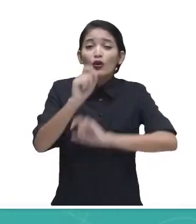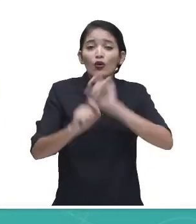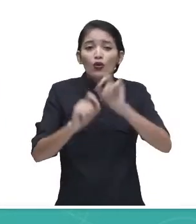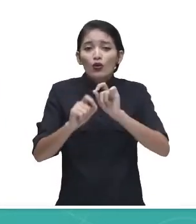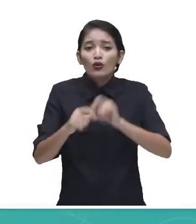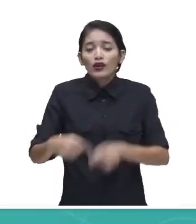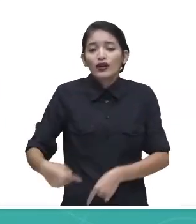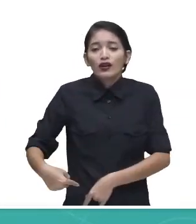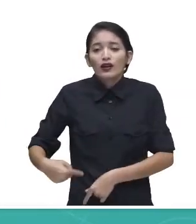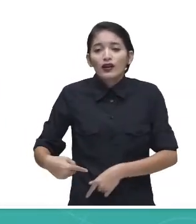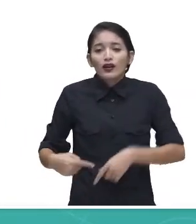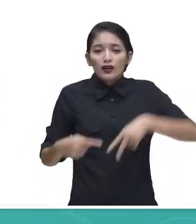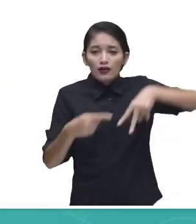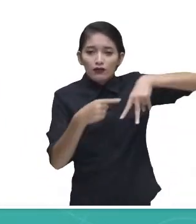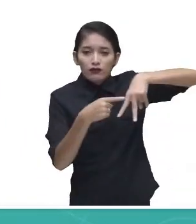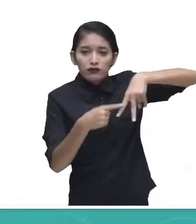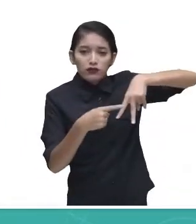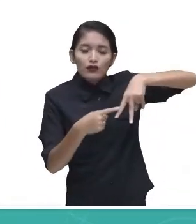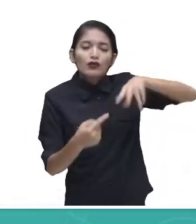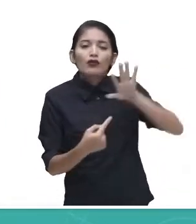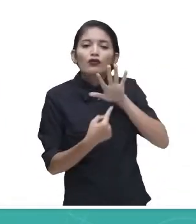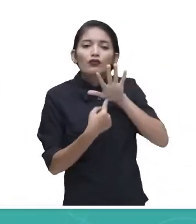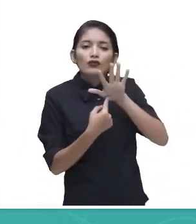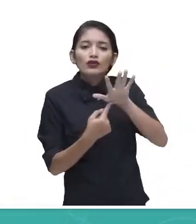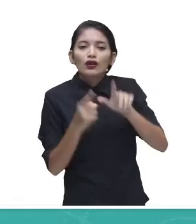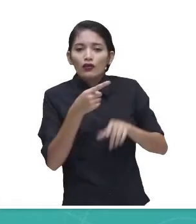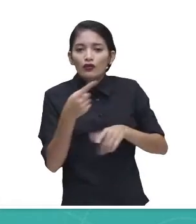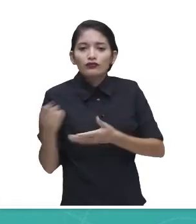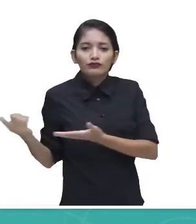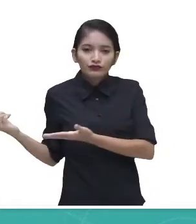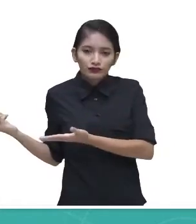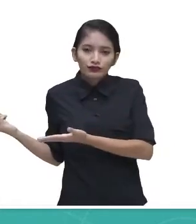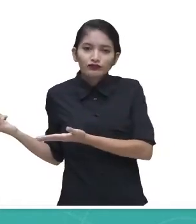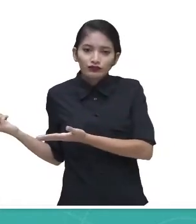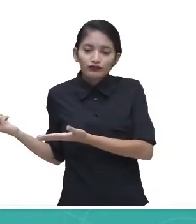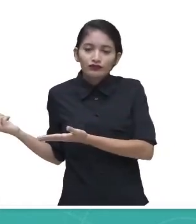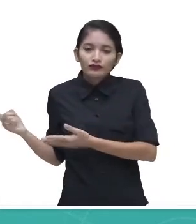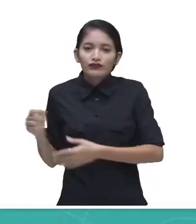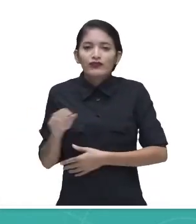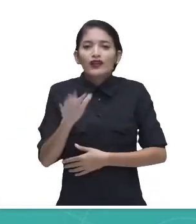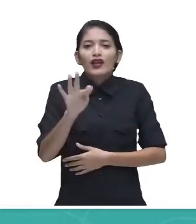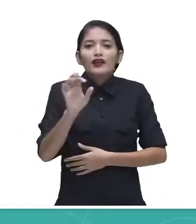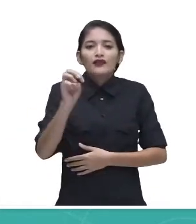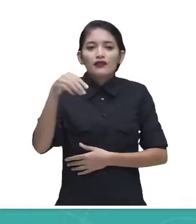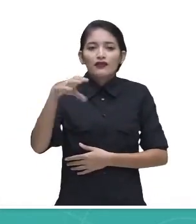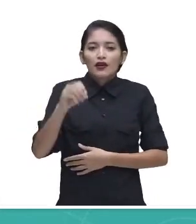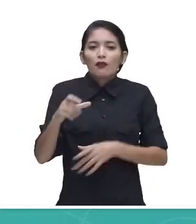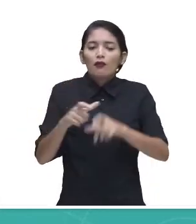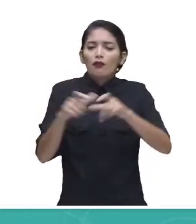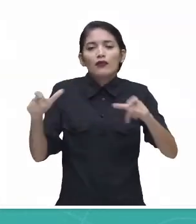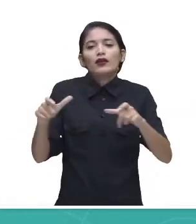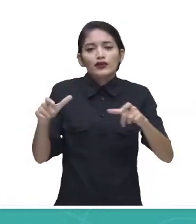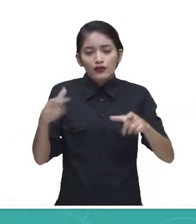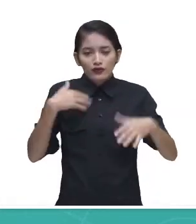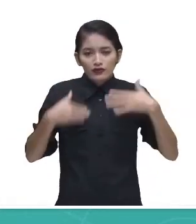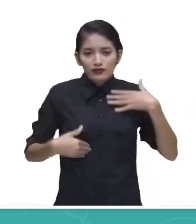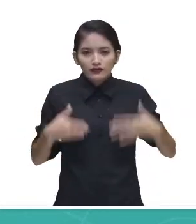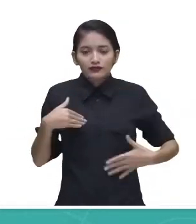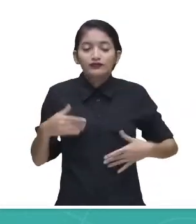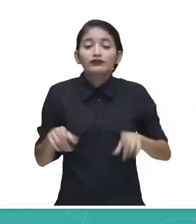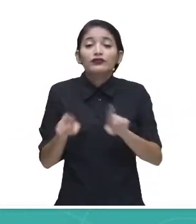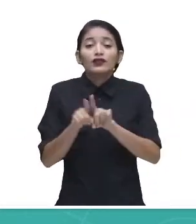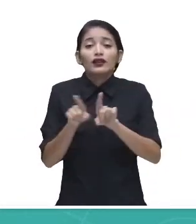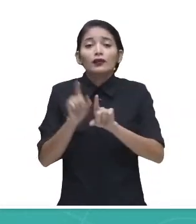da coxa. Reparem aí no esqueleto, aqui, ó, né, o fêmur é o maior osso do corpo humano. Trago também